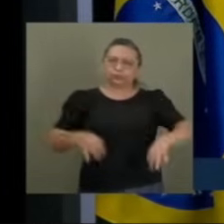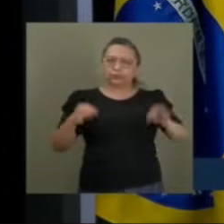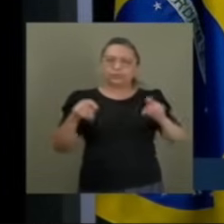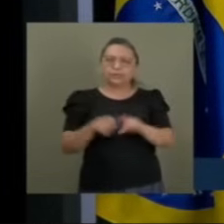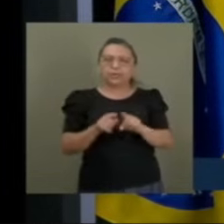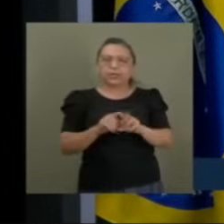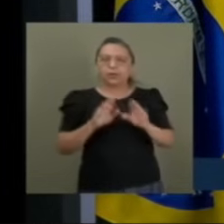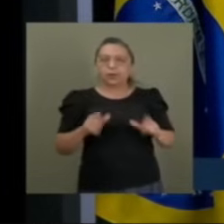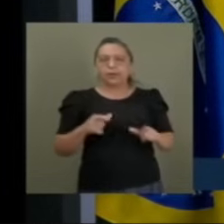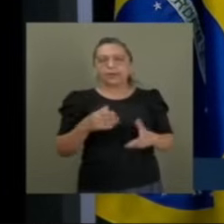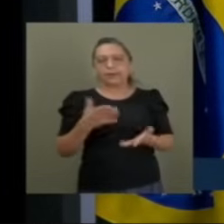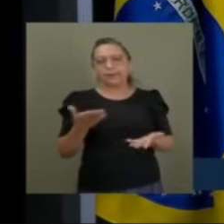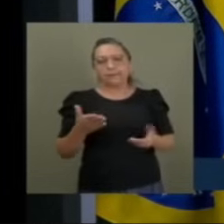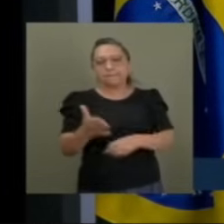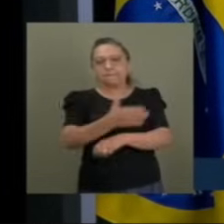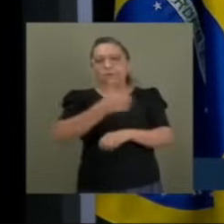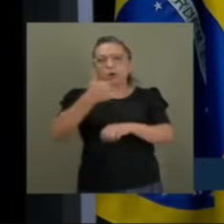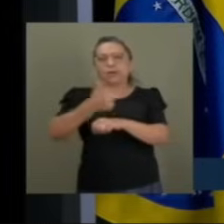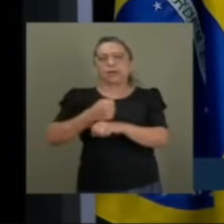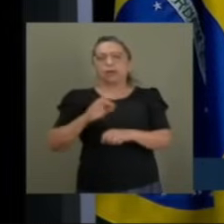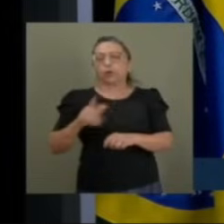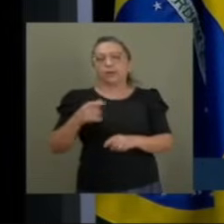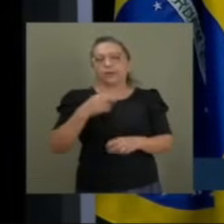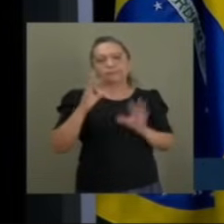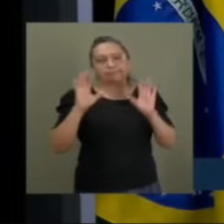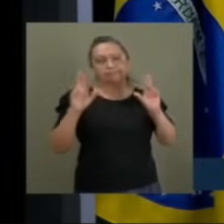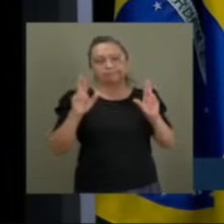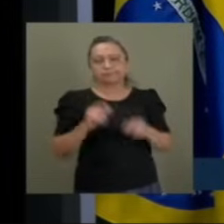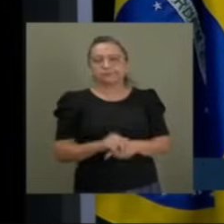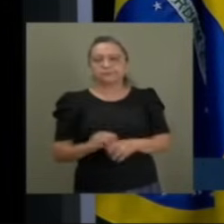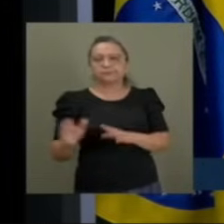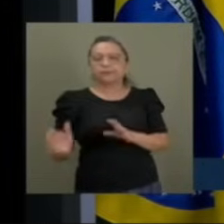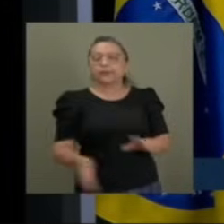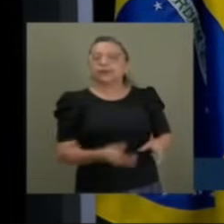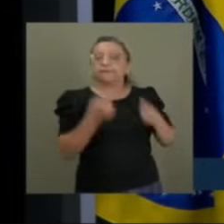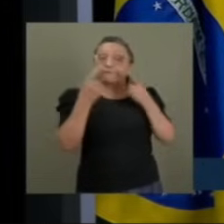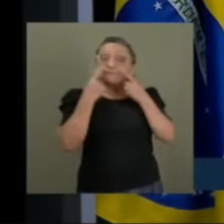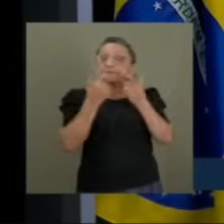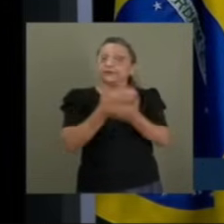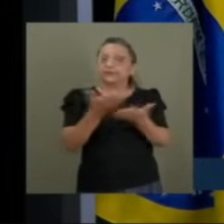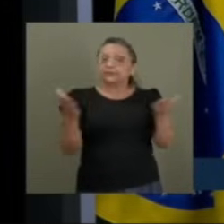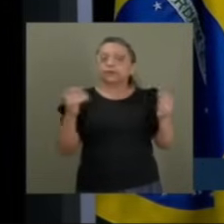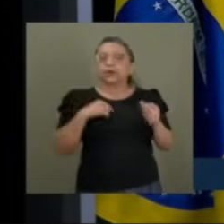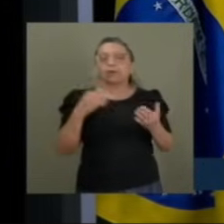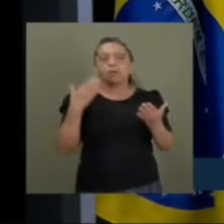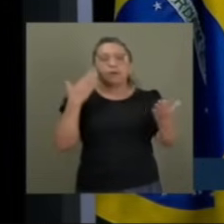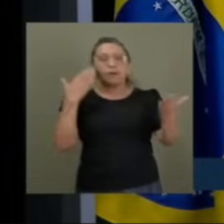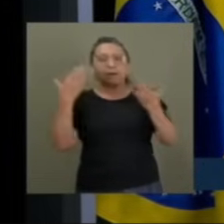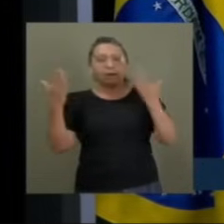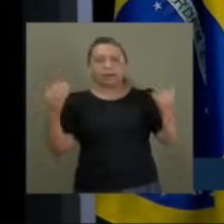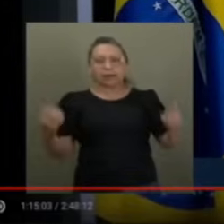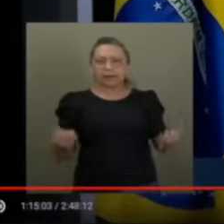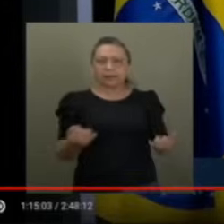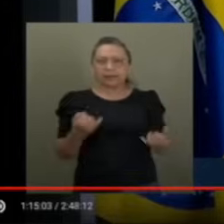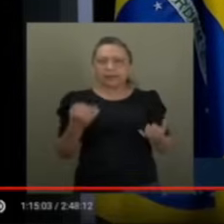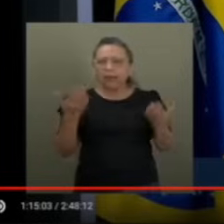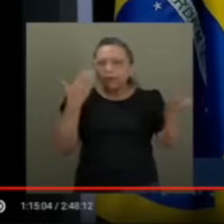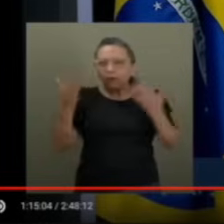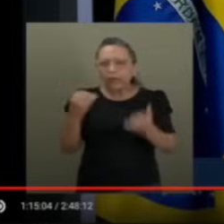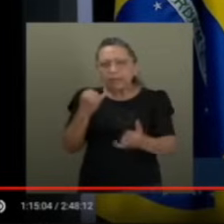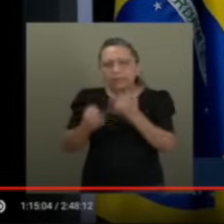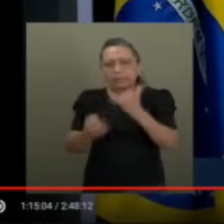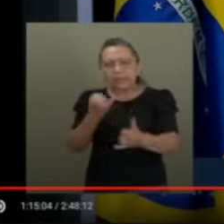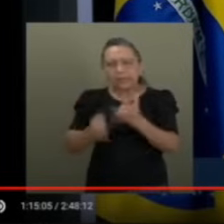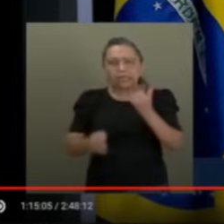muito menos do ponto de vista moral Ele É desejado Vejam Só a equiparar eletrônicos a manifestações